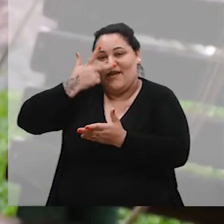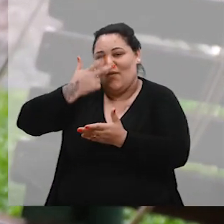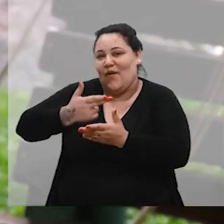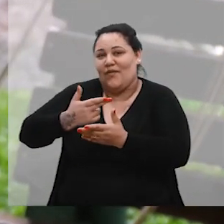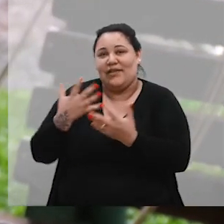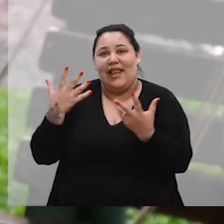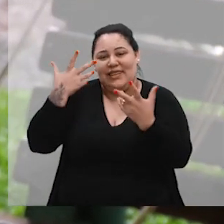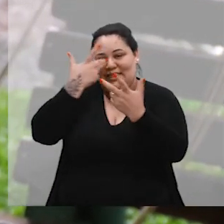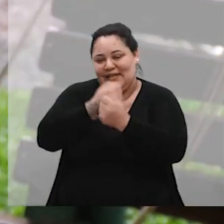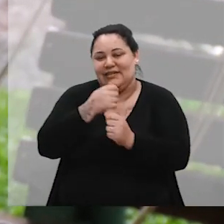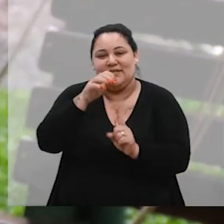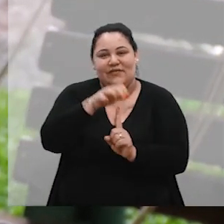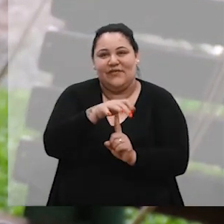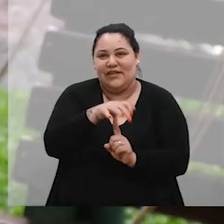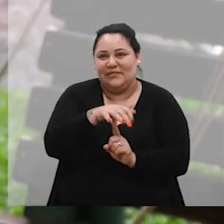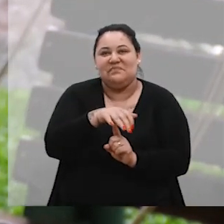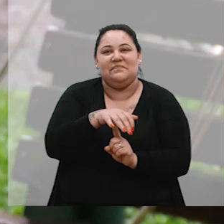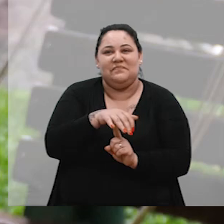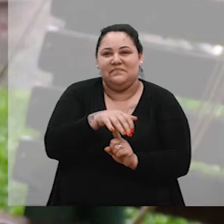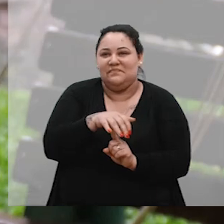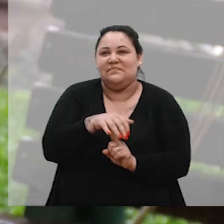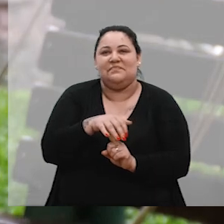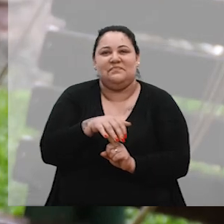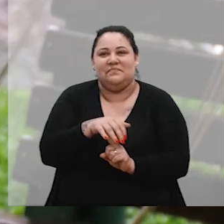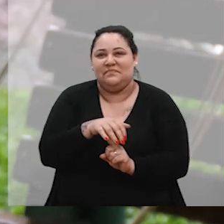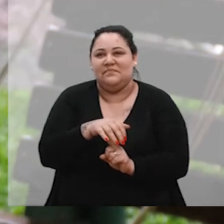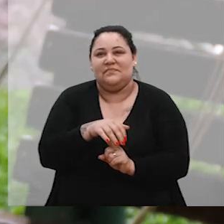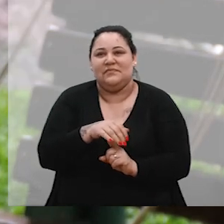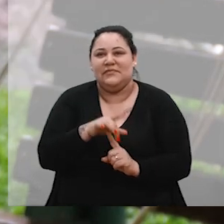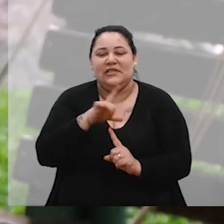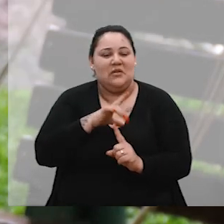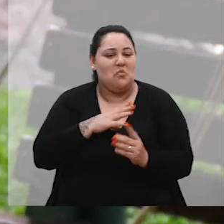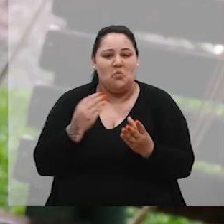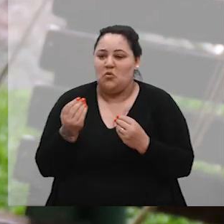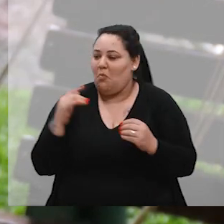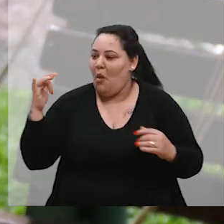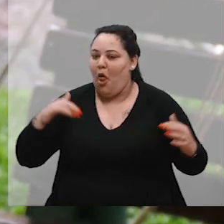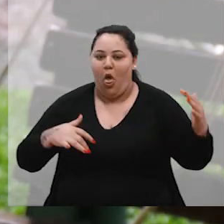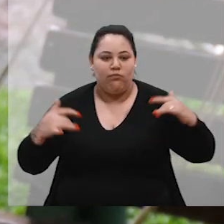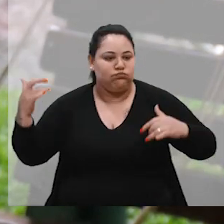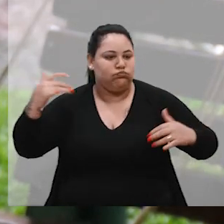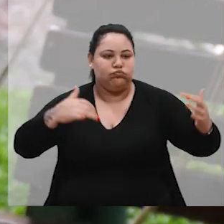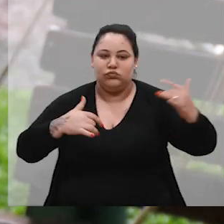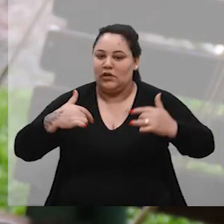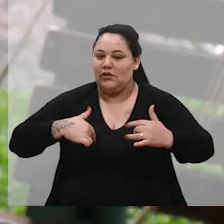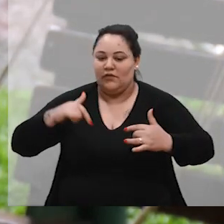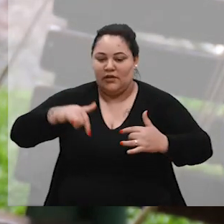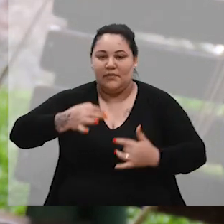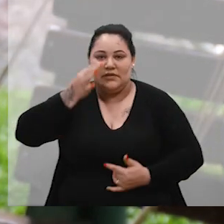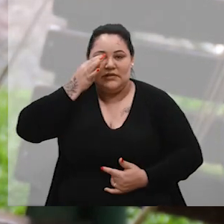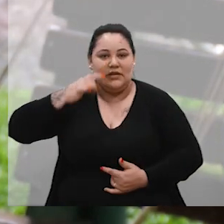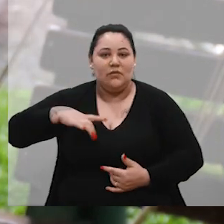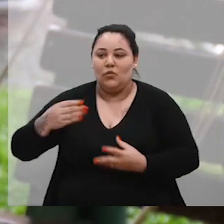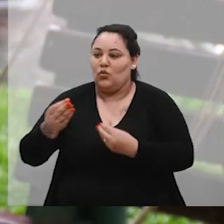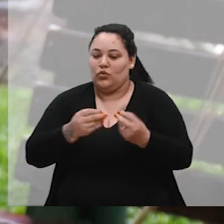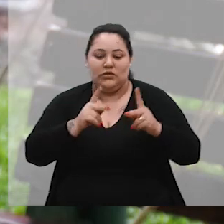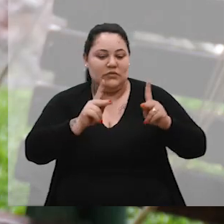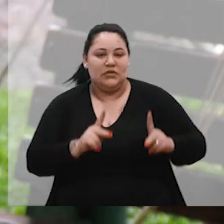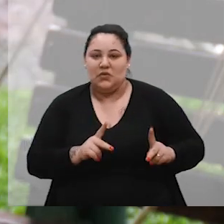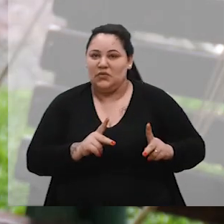magnífica, está sendo assim um espetáculo, está chamando multidões. Todas as vezes que eu venho aqui, tem um monte de